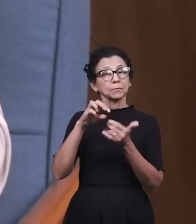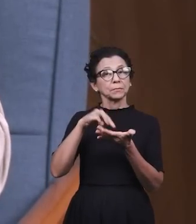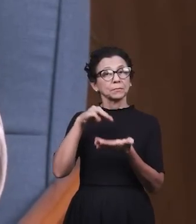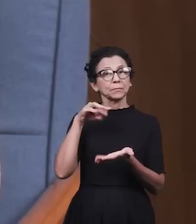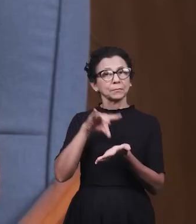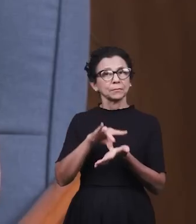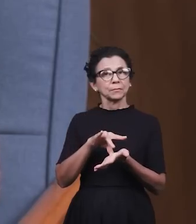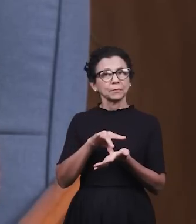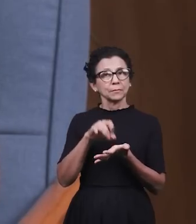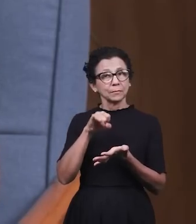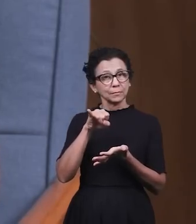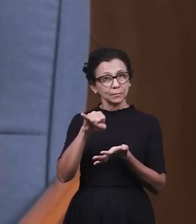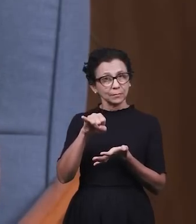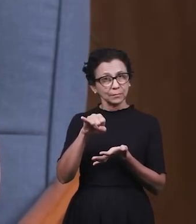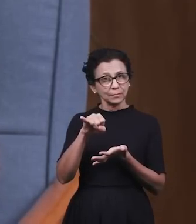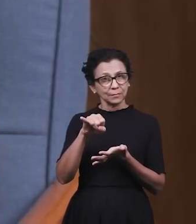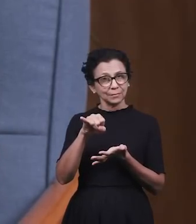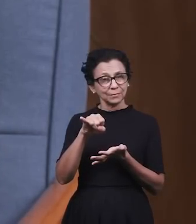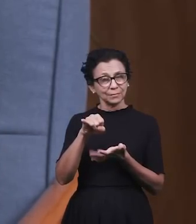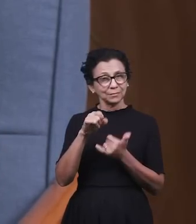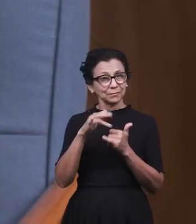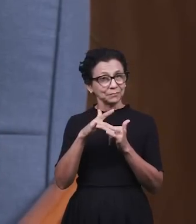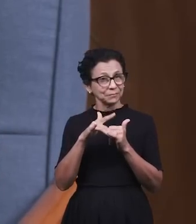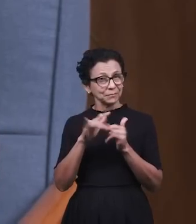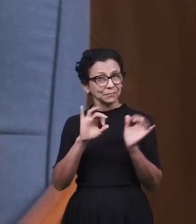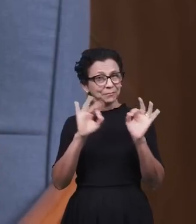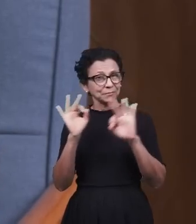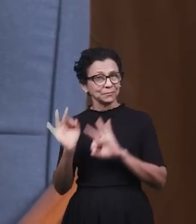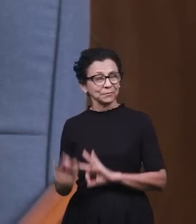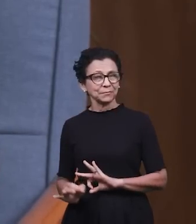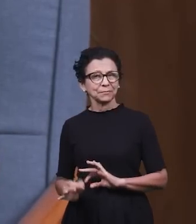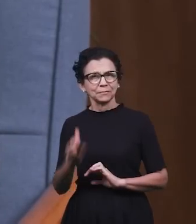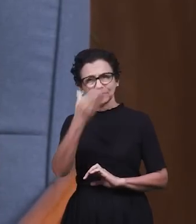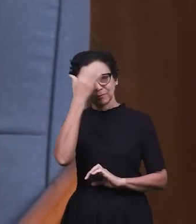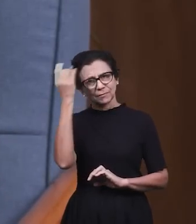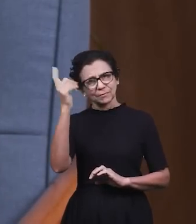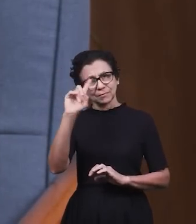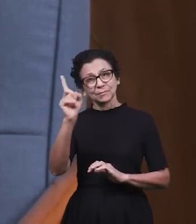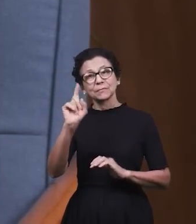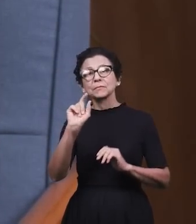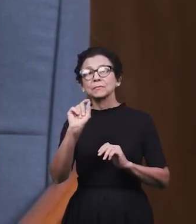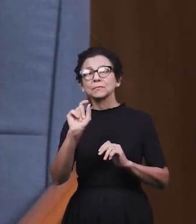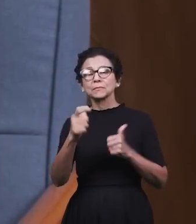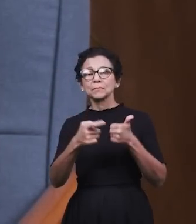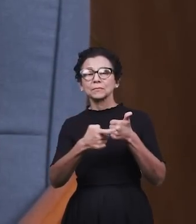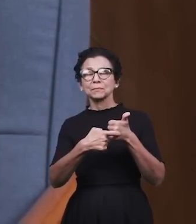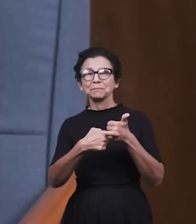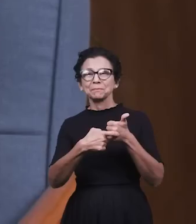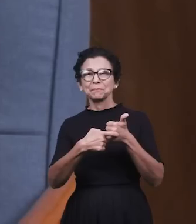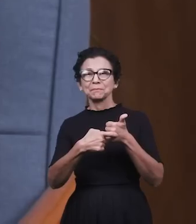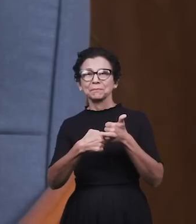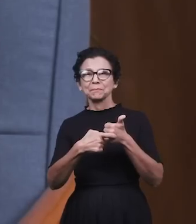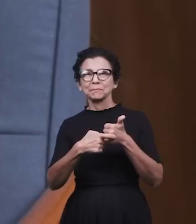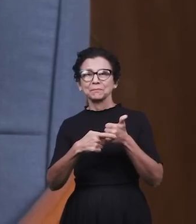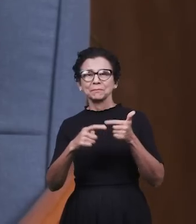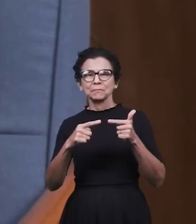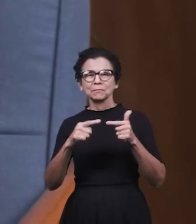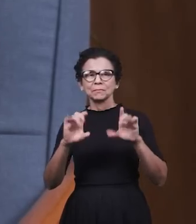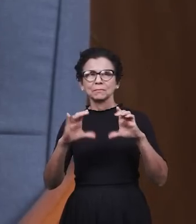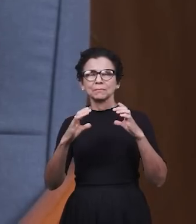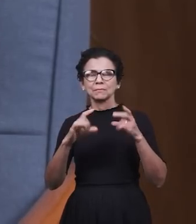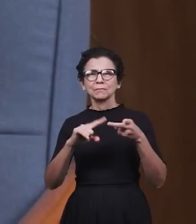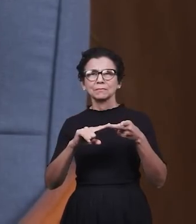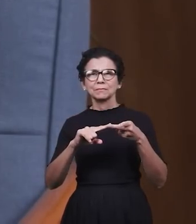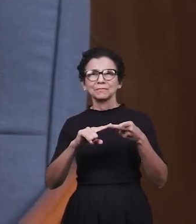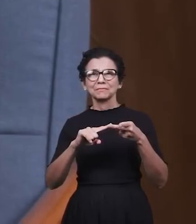se estiver assistindo pelo YouTube, não esqueça de curtir, comentar e compartilhar. Mas eu vou comentar o quê?